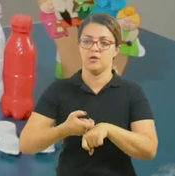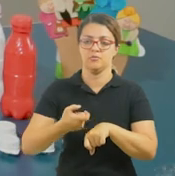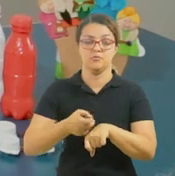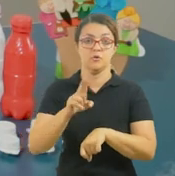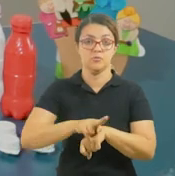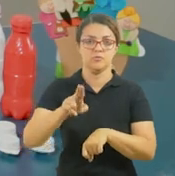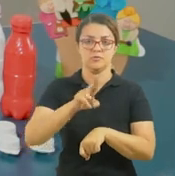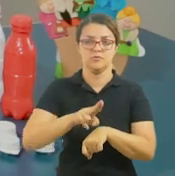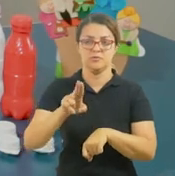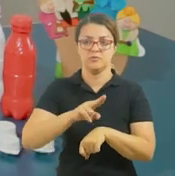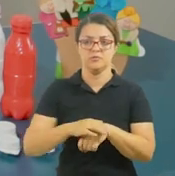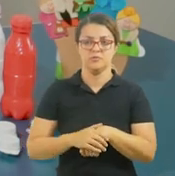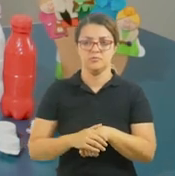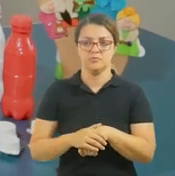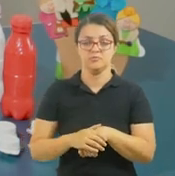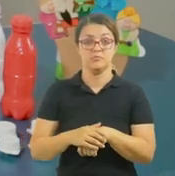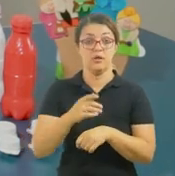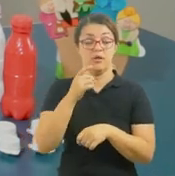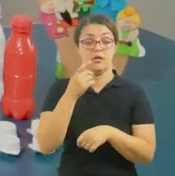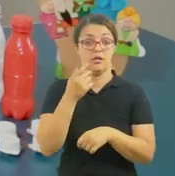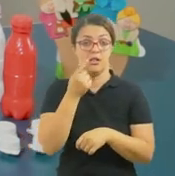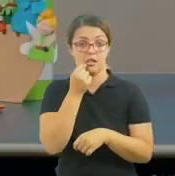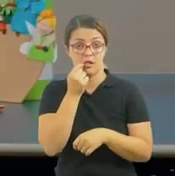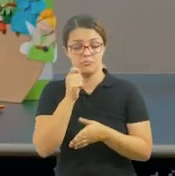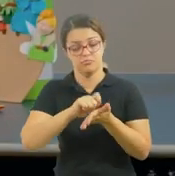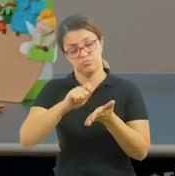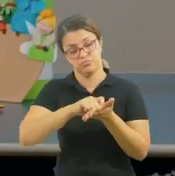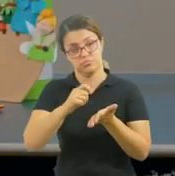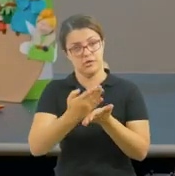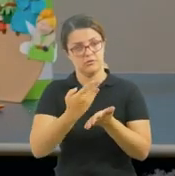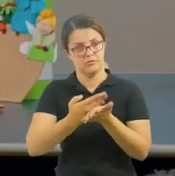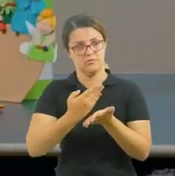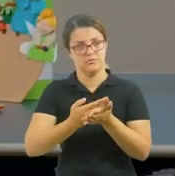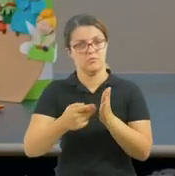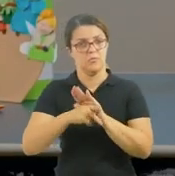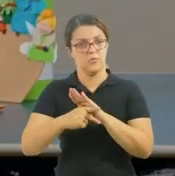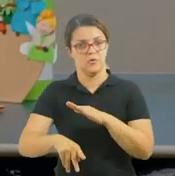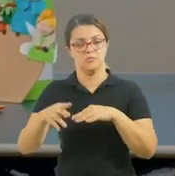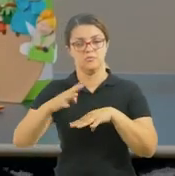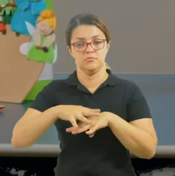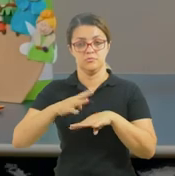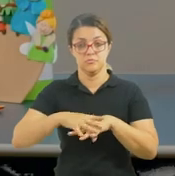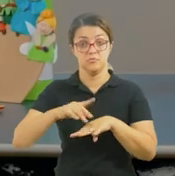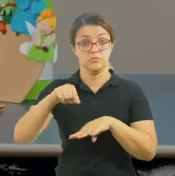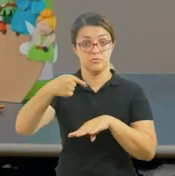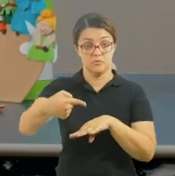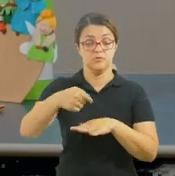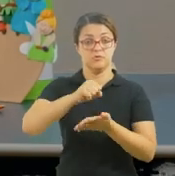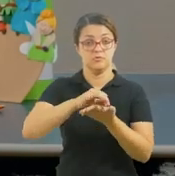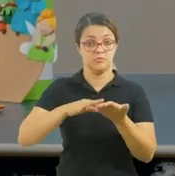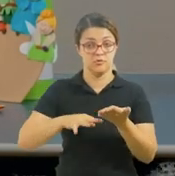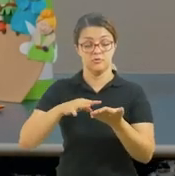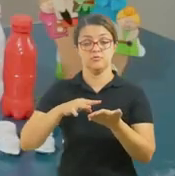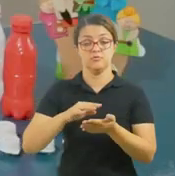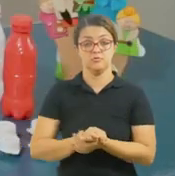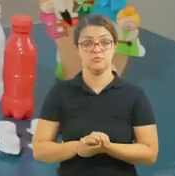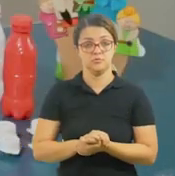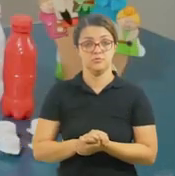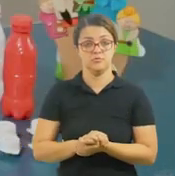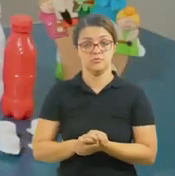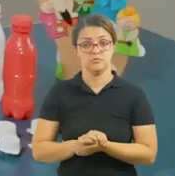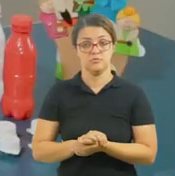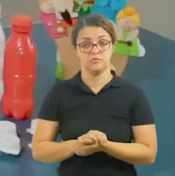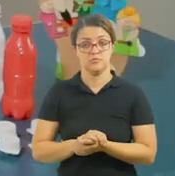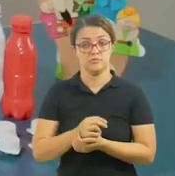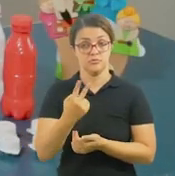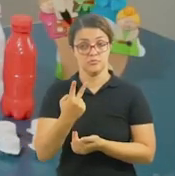tá bom? E vai fazendo o cálculo a lápis, bem bonitinho no caderno de matemática. Depois, na atividade 2, nós